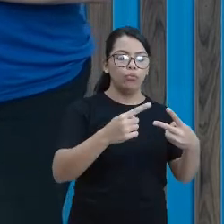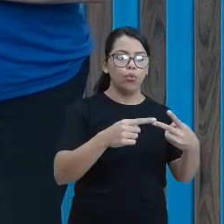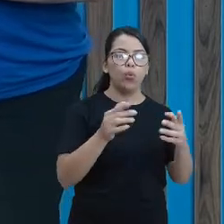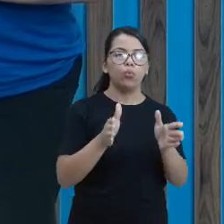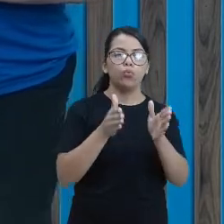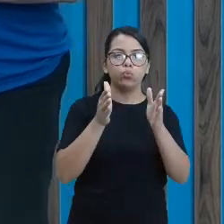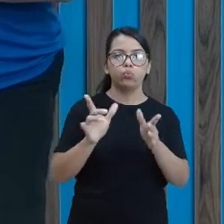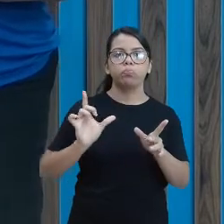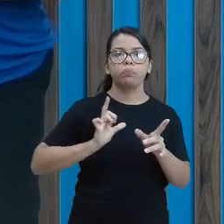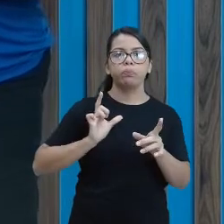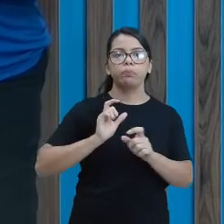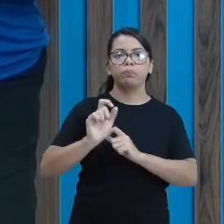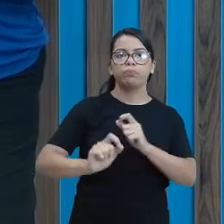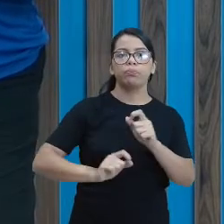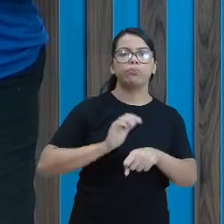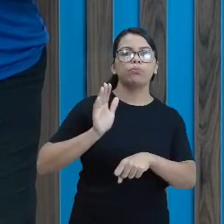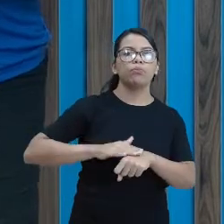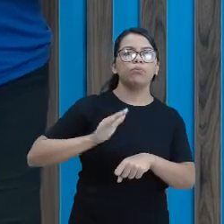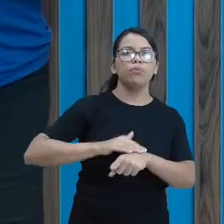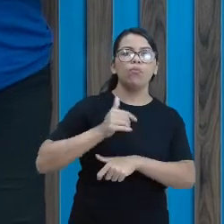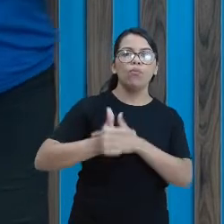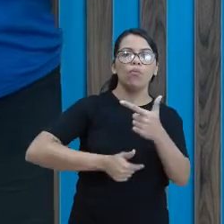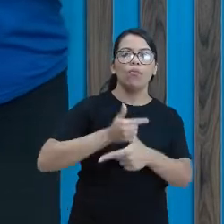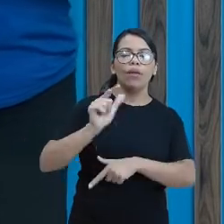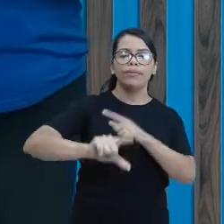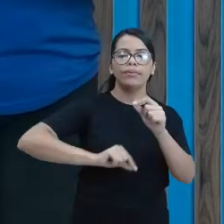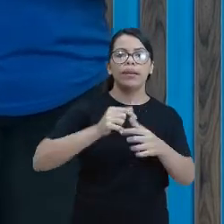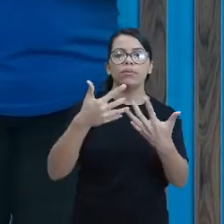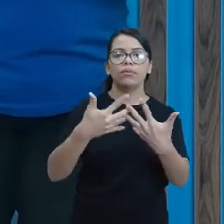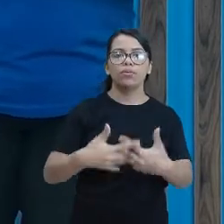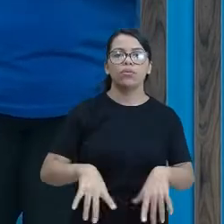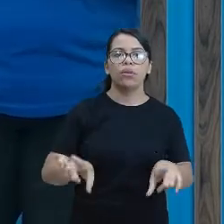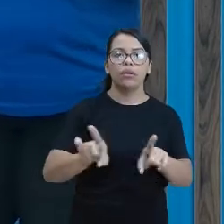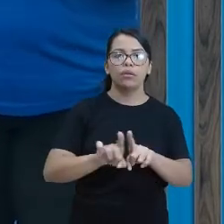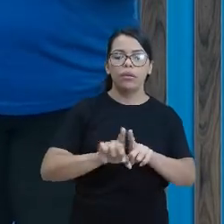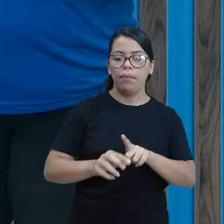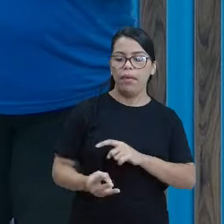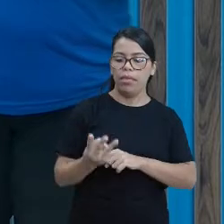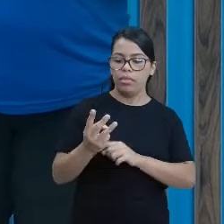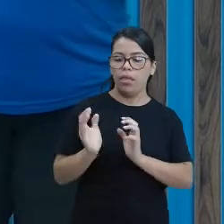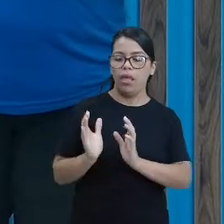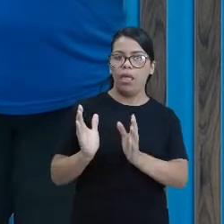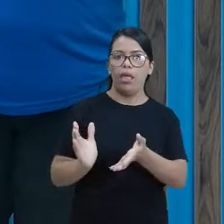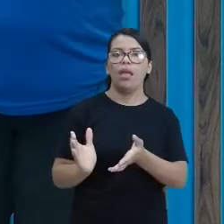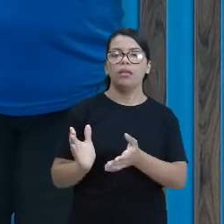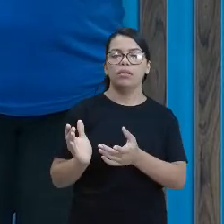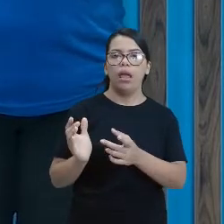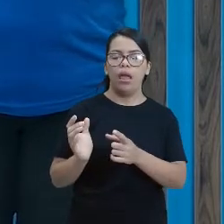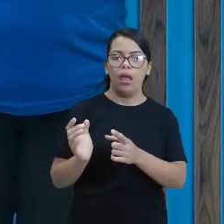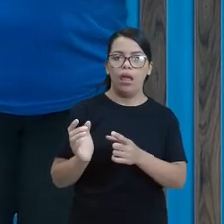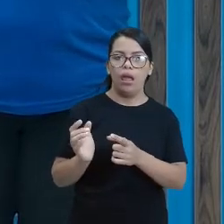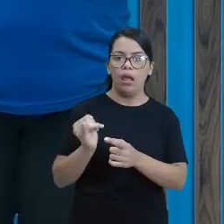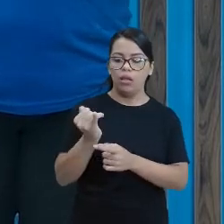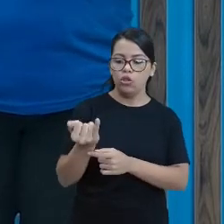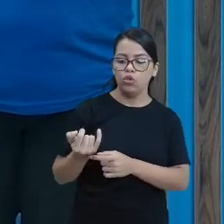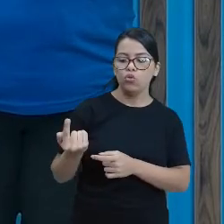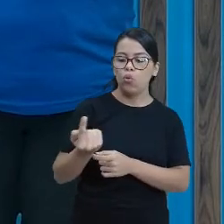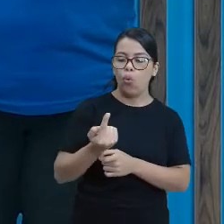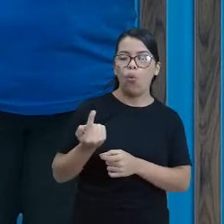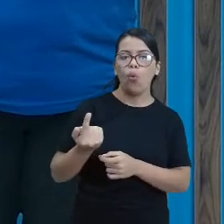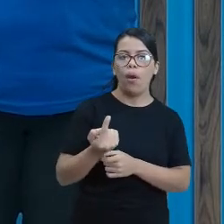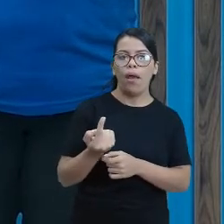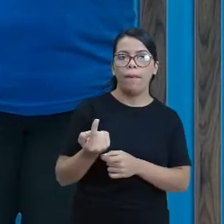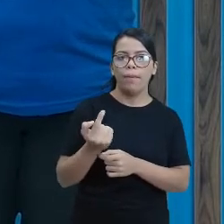importante, e também o isolamento reprodutivo, né? Quando duas populações, vão divergir, tá certo? Duas populações da